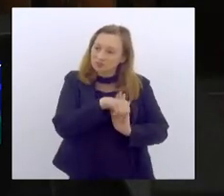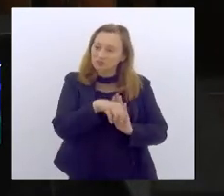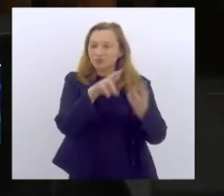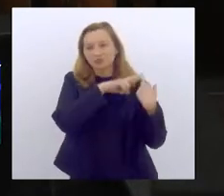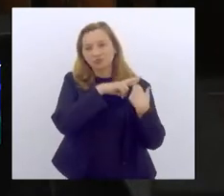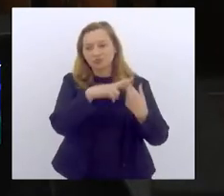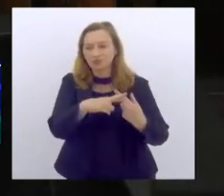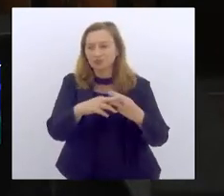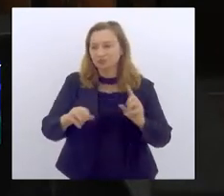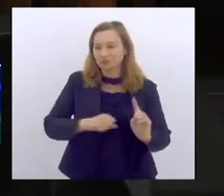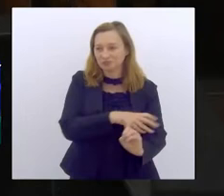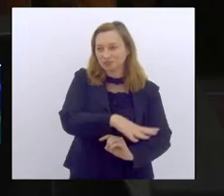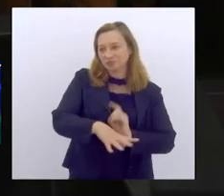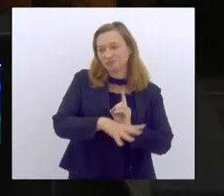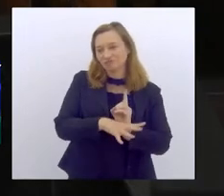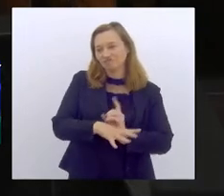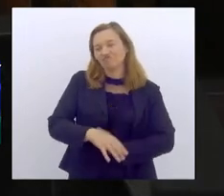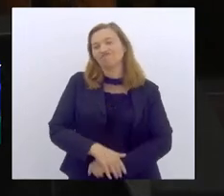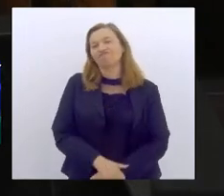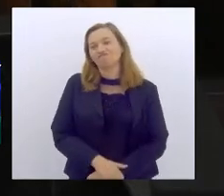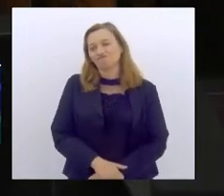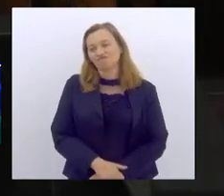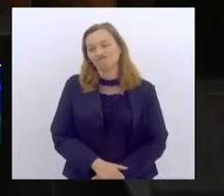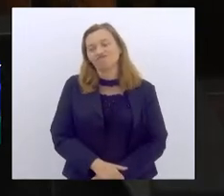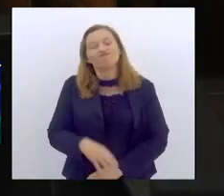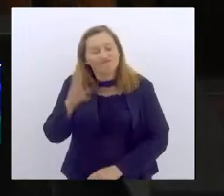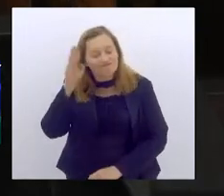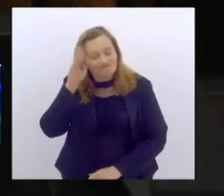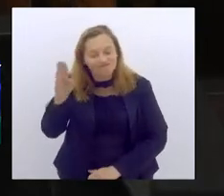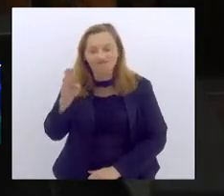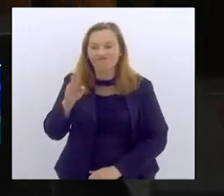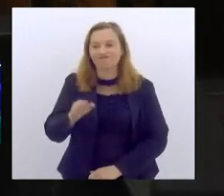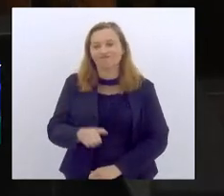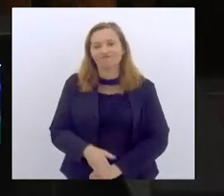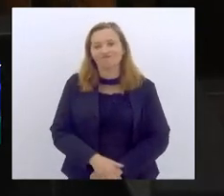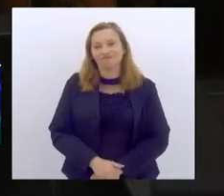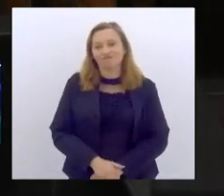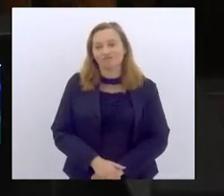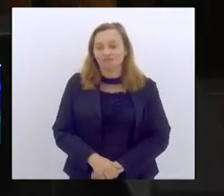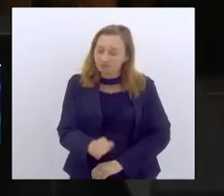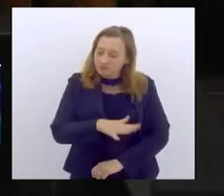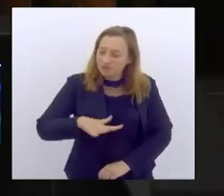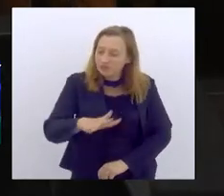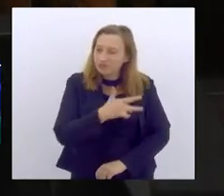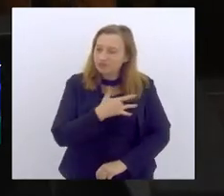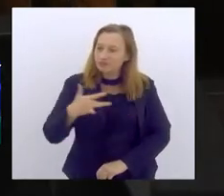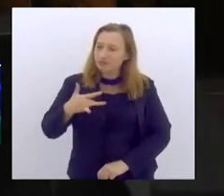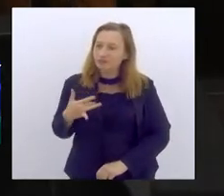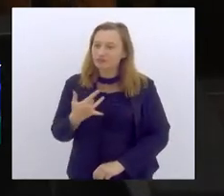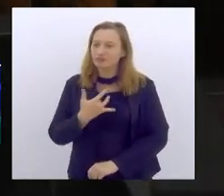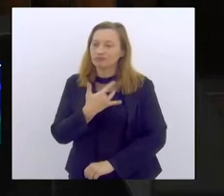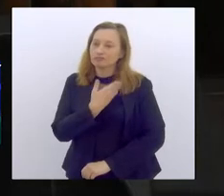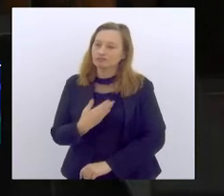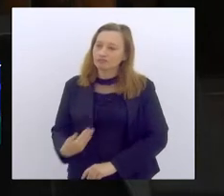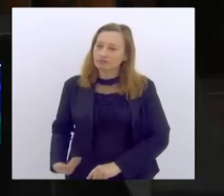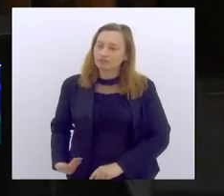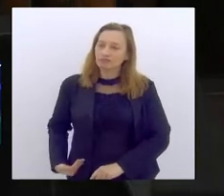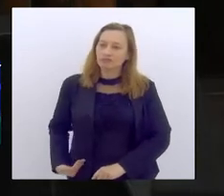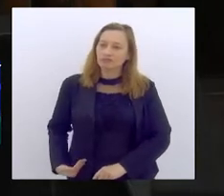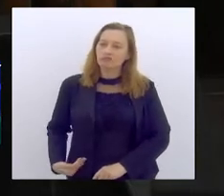responsabilidade e principalmente na área da saúde pública